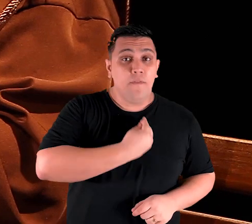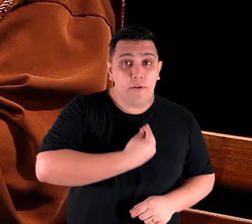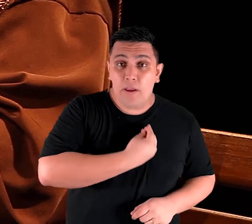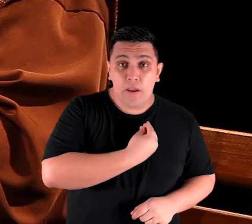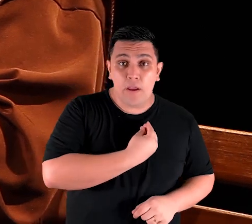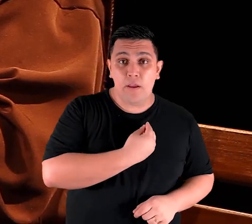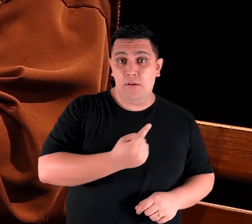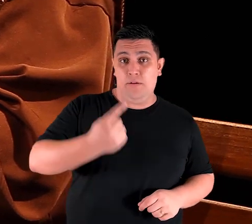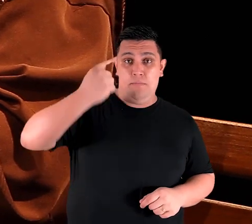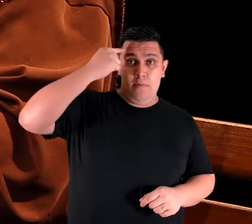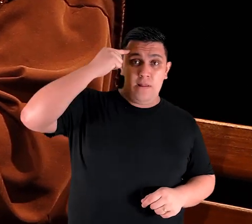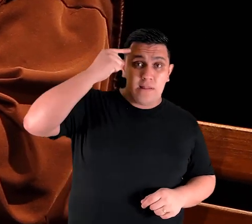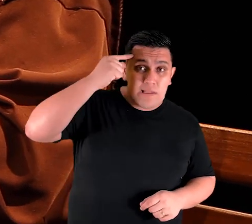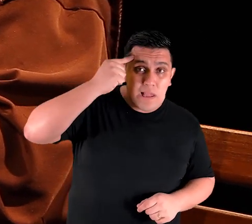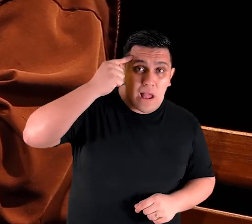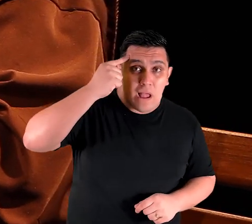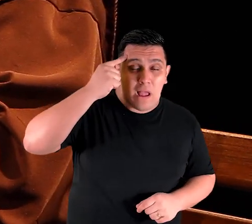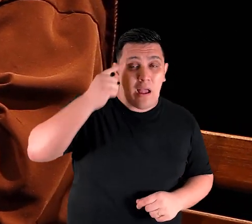de pensar,